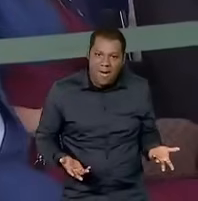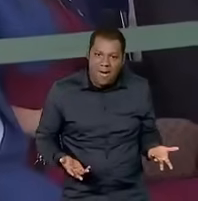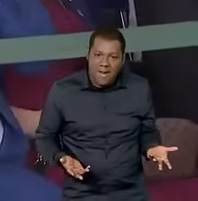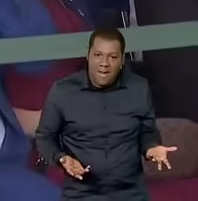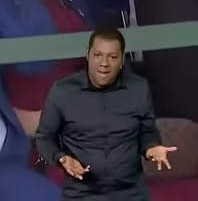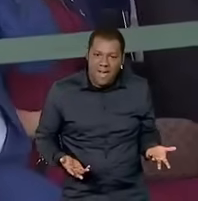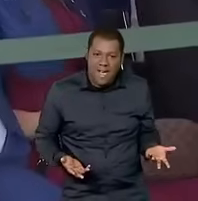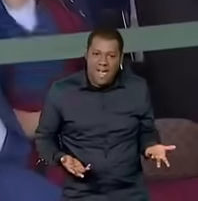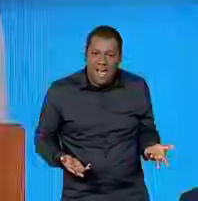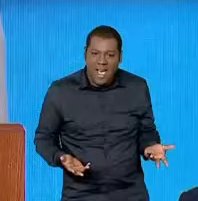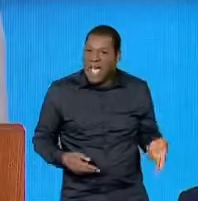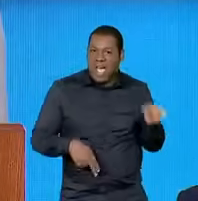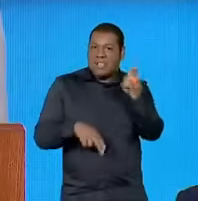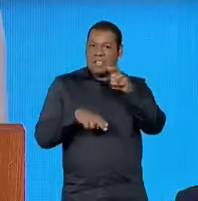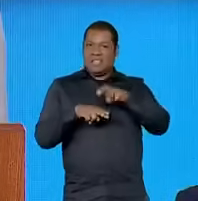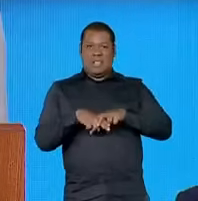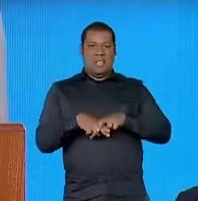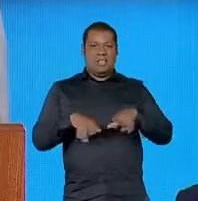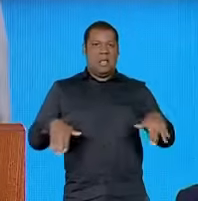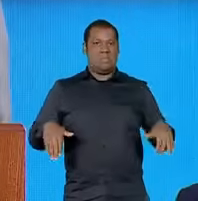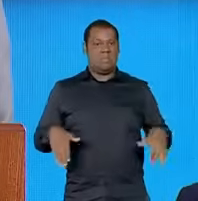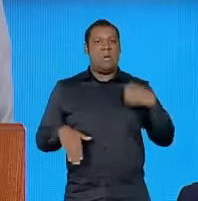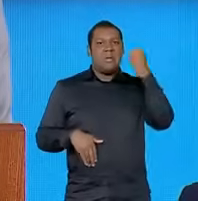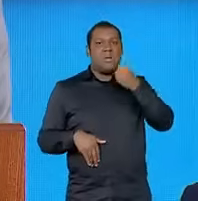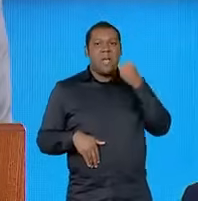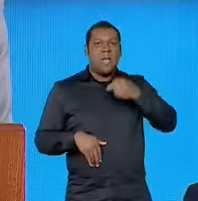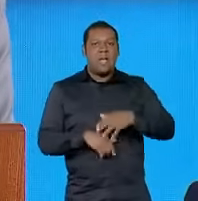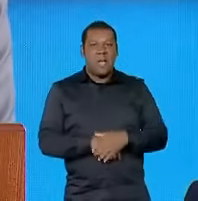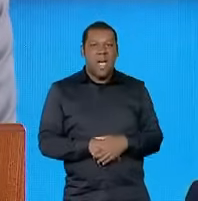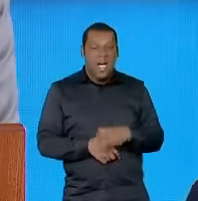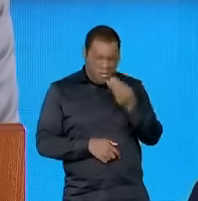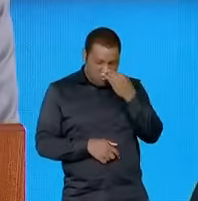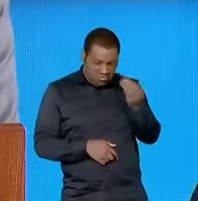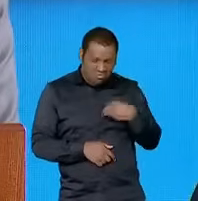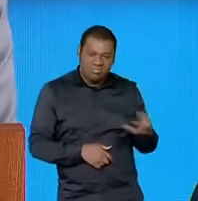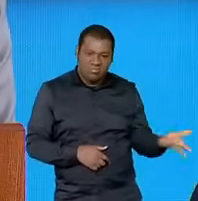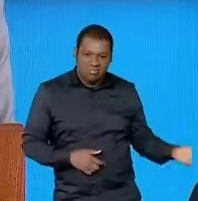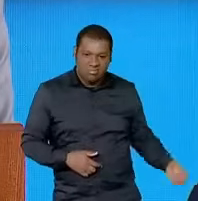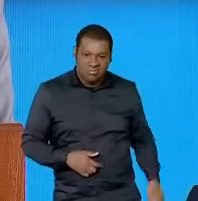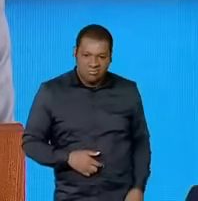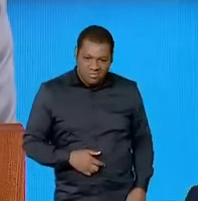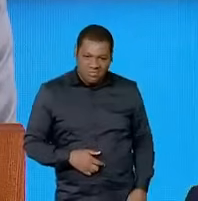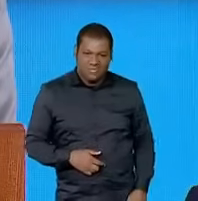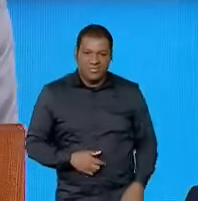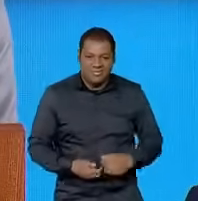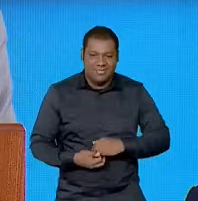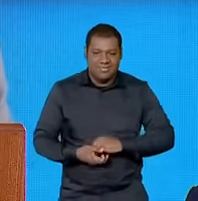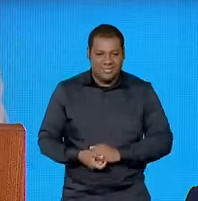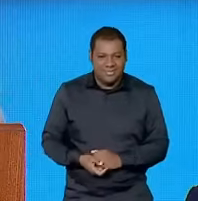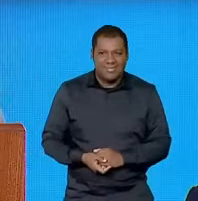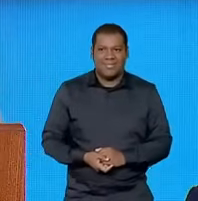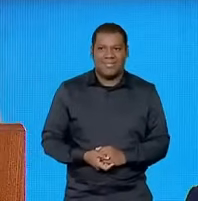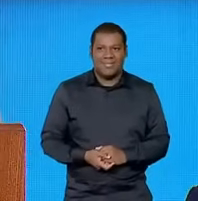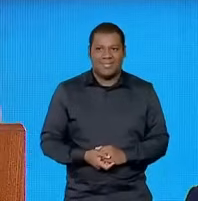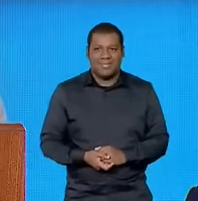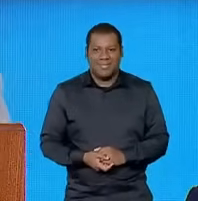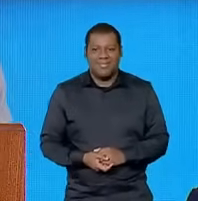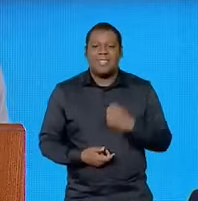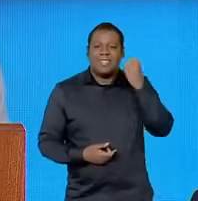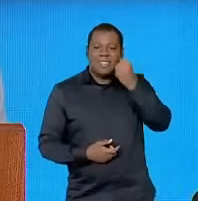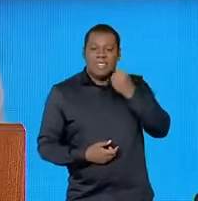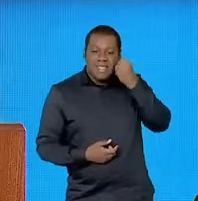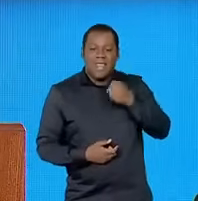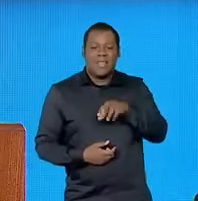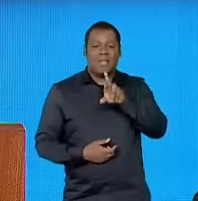Foi só subir na cadeira e esqueceu o nome. É. Depois eu quero comentar o Romero Jucá, aí, senador Romero